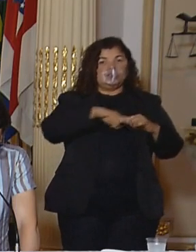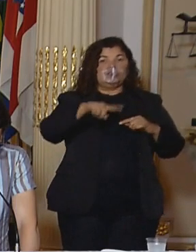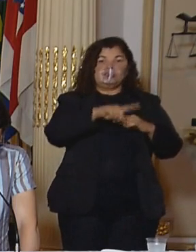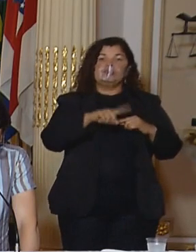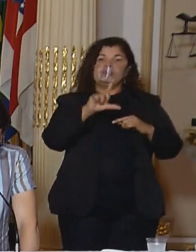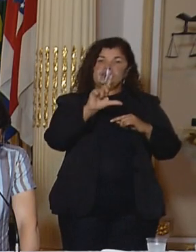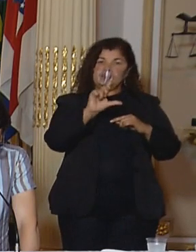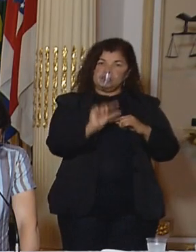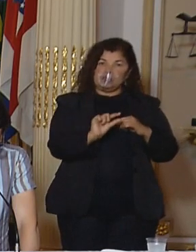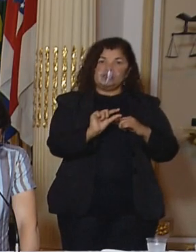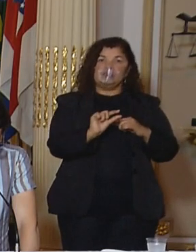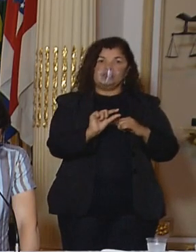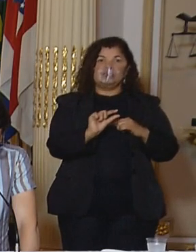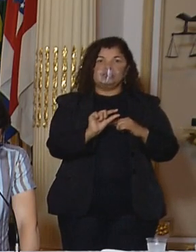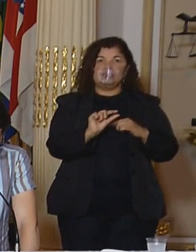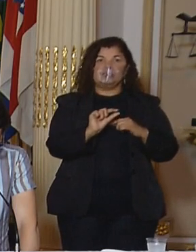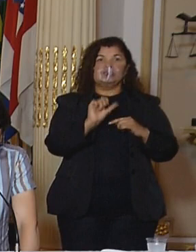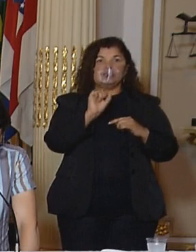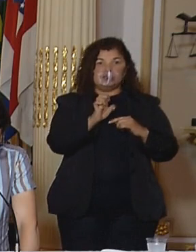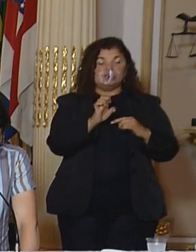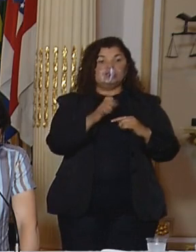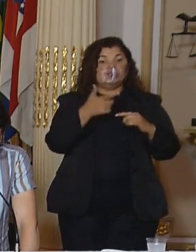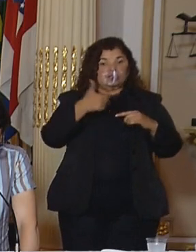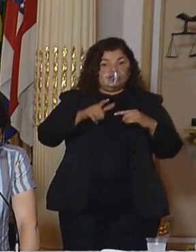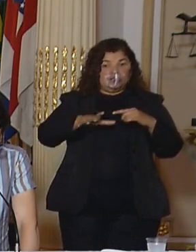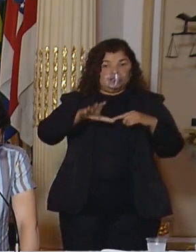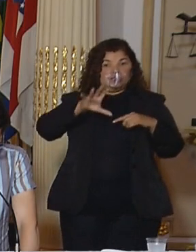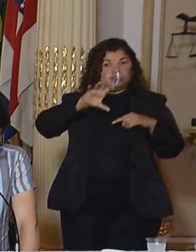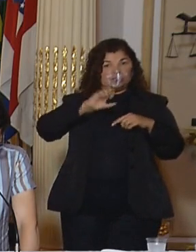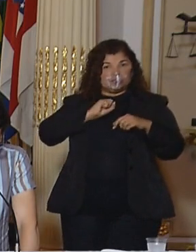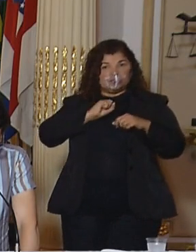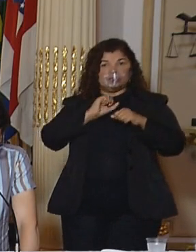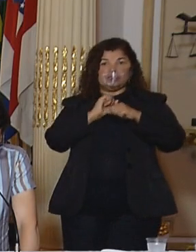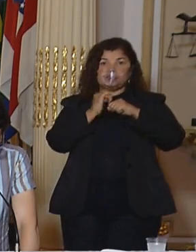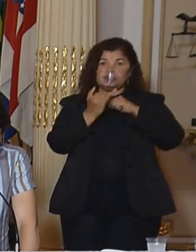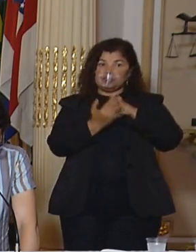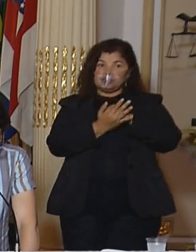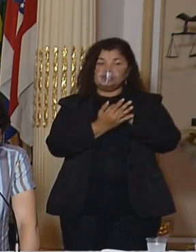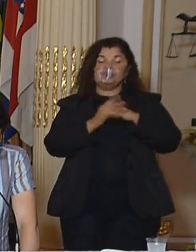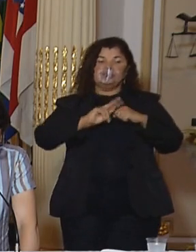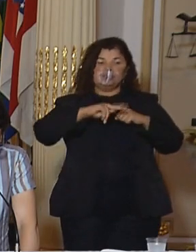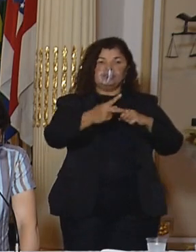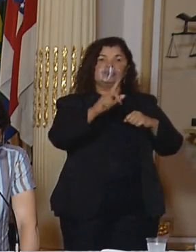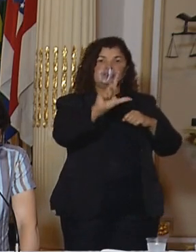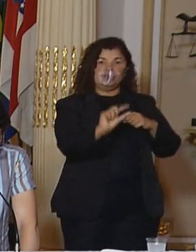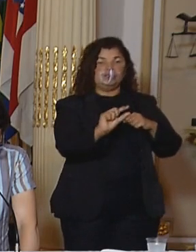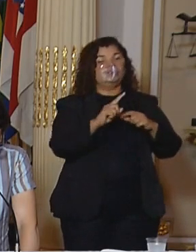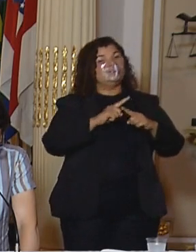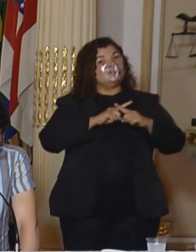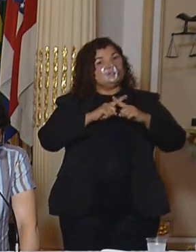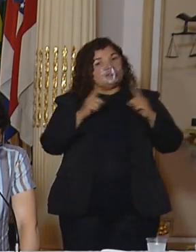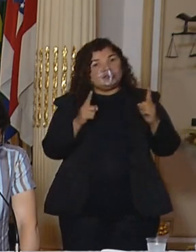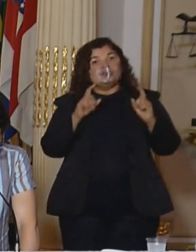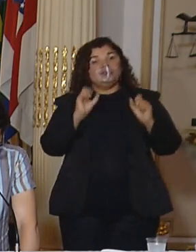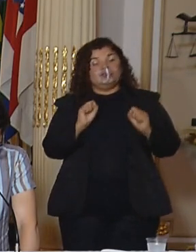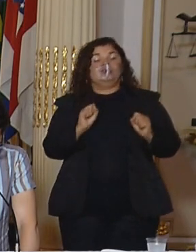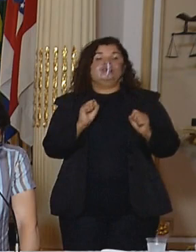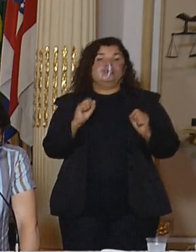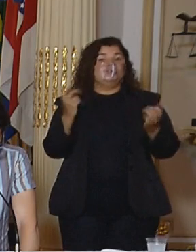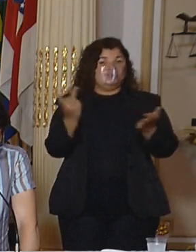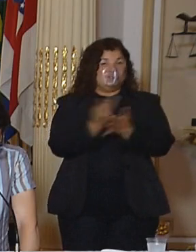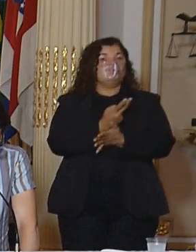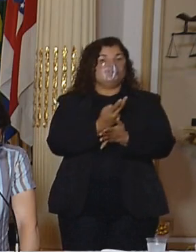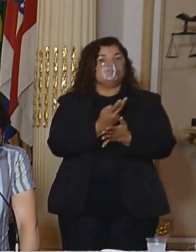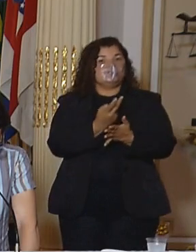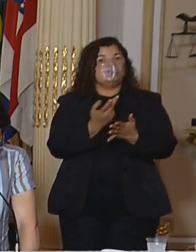pessoas, caso tenha contato com o vírus novamente. Mas isso não significa dizer que essa pessoa está livre de ser um vetor da doença.